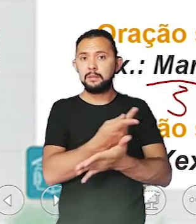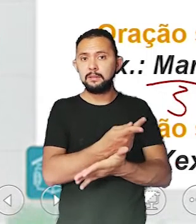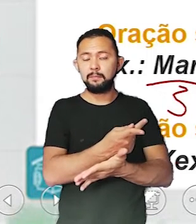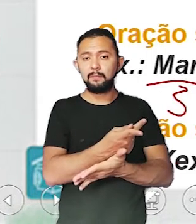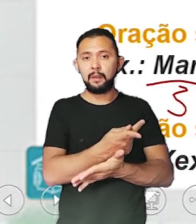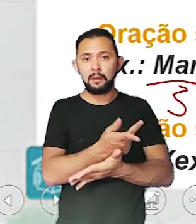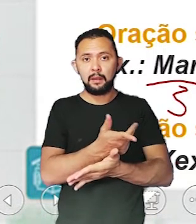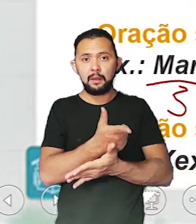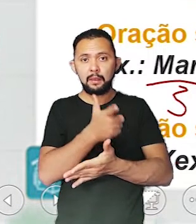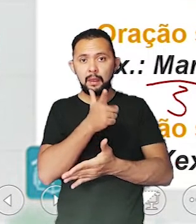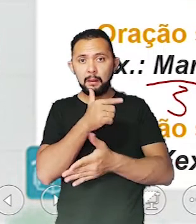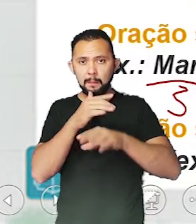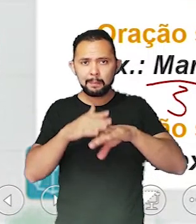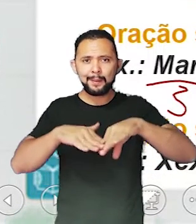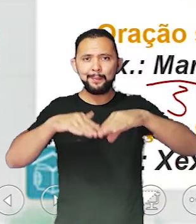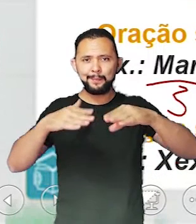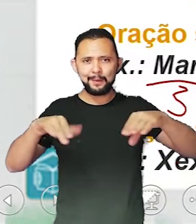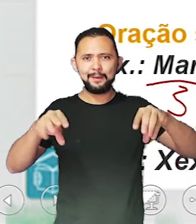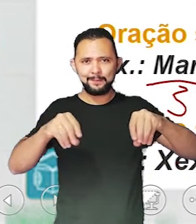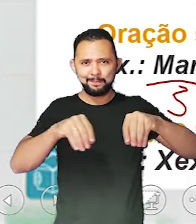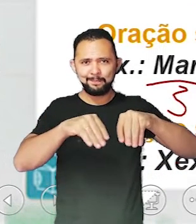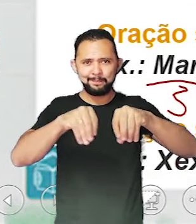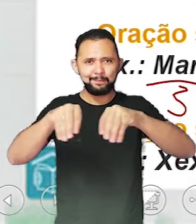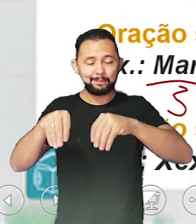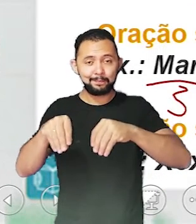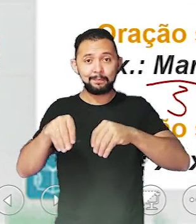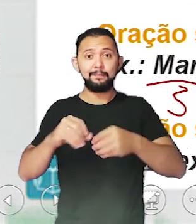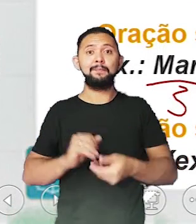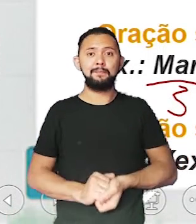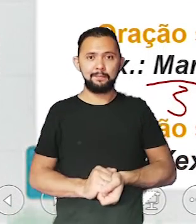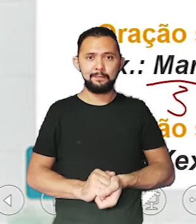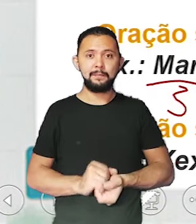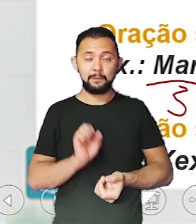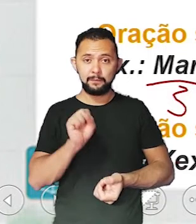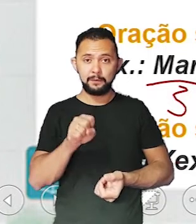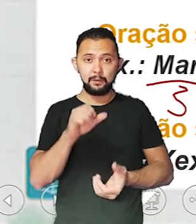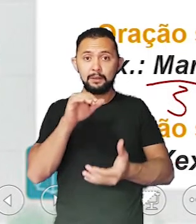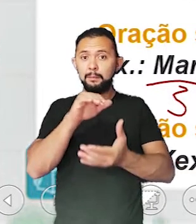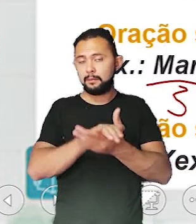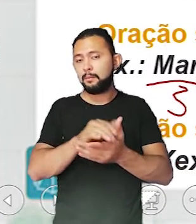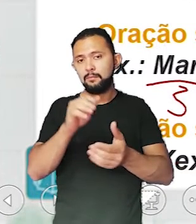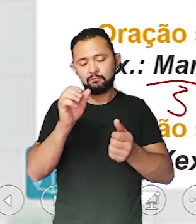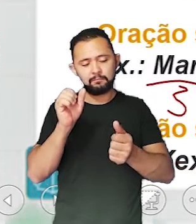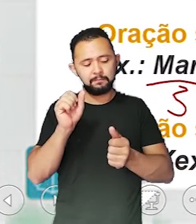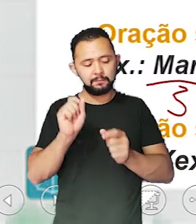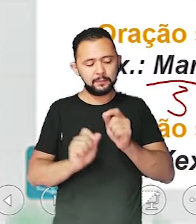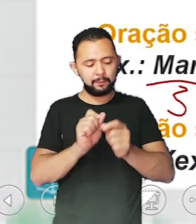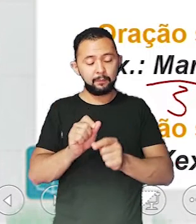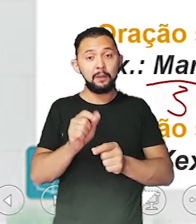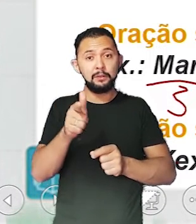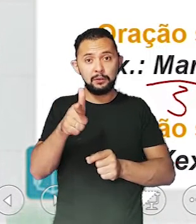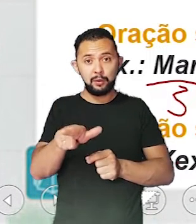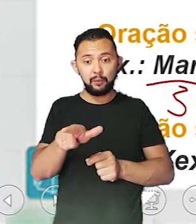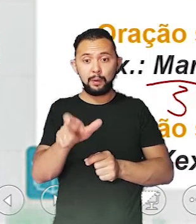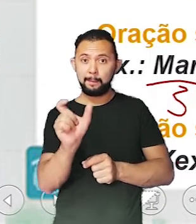Chechênia é que seu casamento seja realizado na praia. Então, está aqui, ó, que seu casamento fosse na praia. Temos o que de